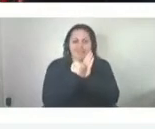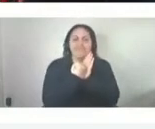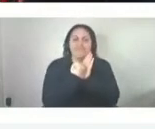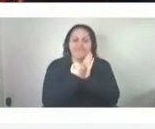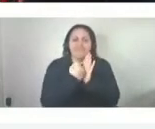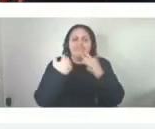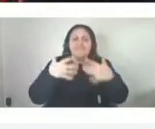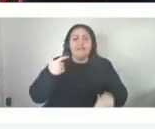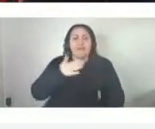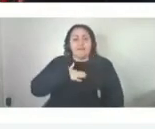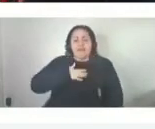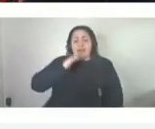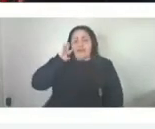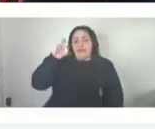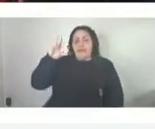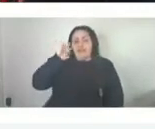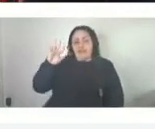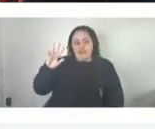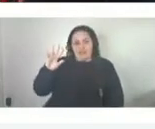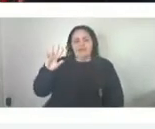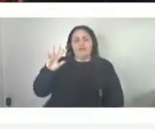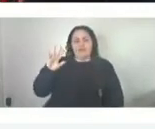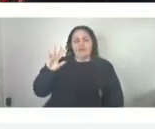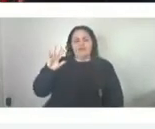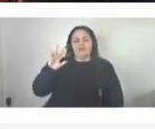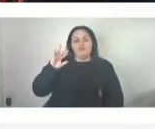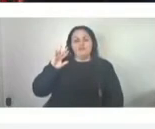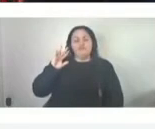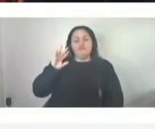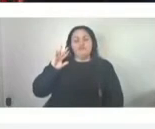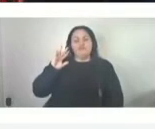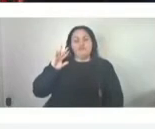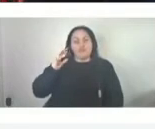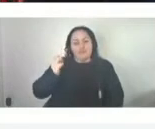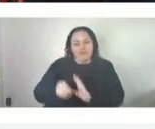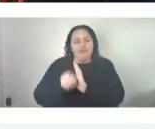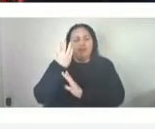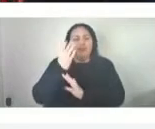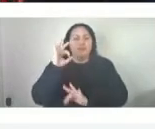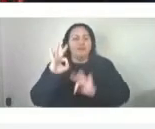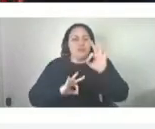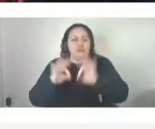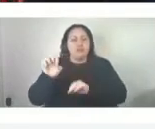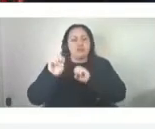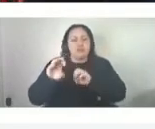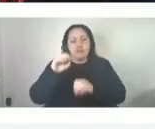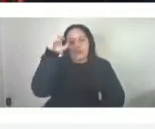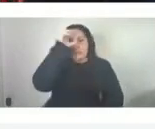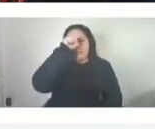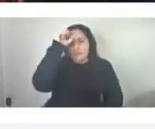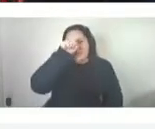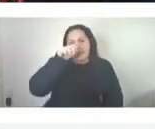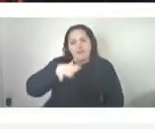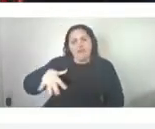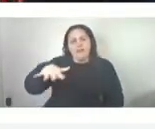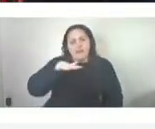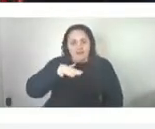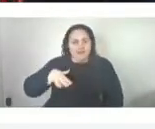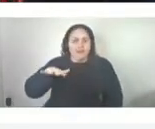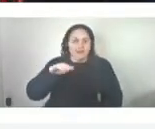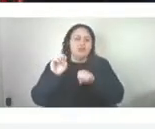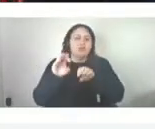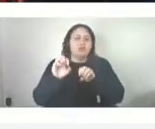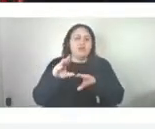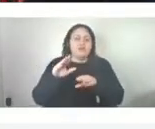minhas reflexões que acabaram se concatenando, então, num projeto de ensino-aprendizagem na área da educação